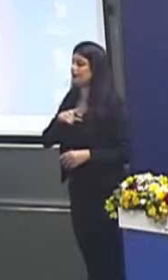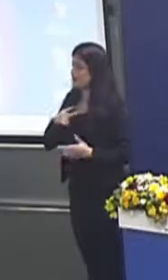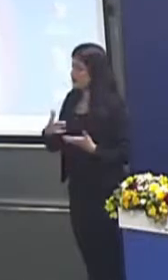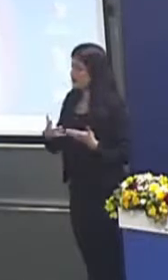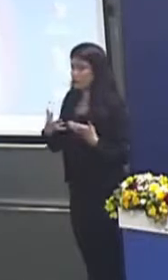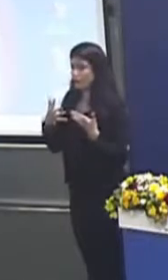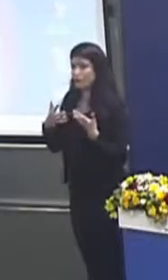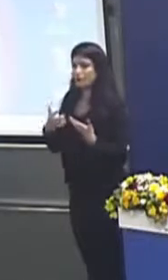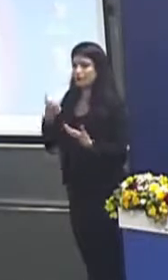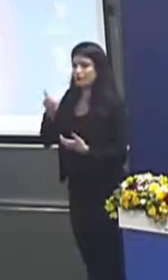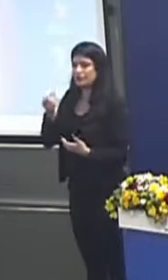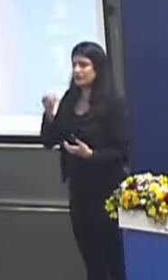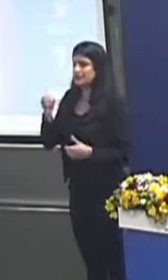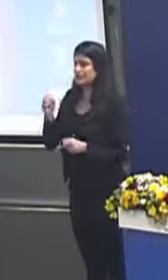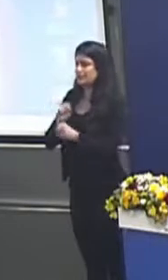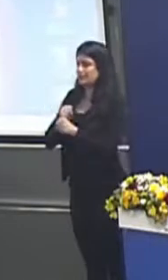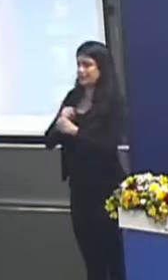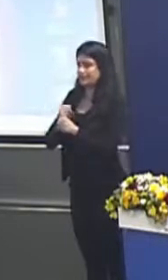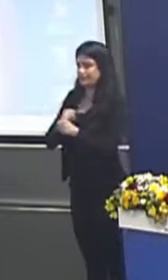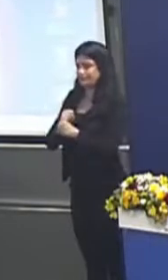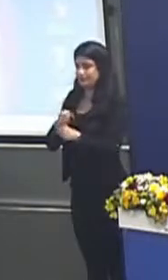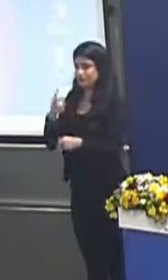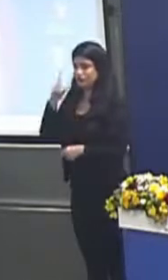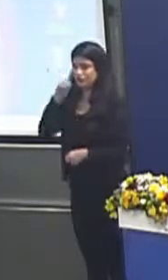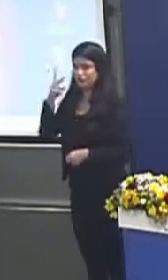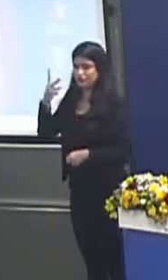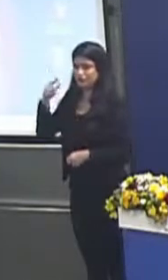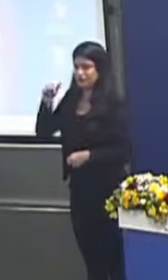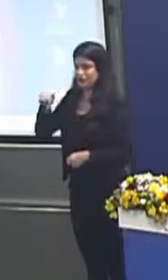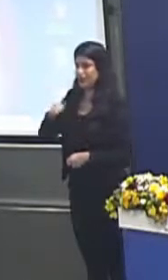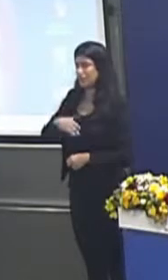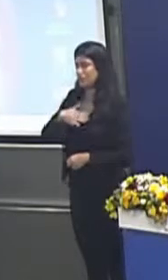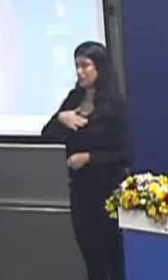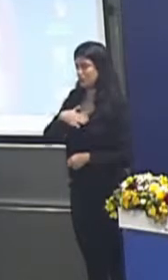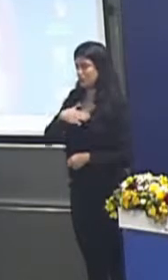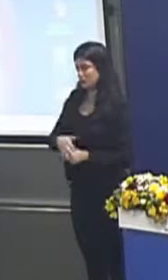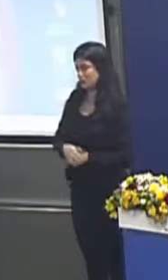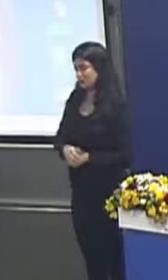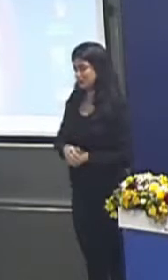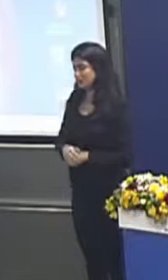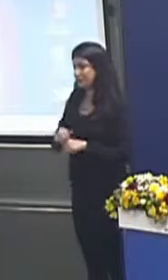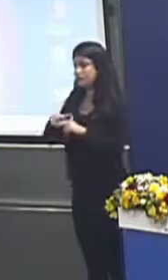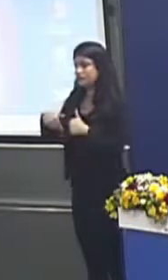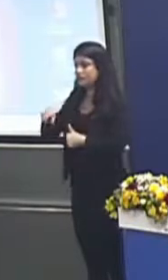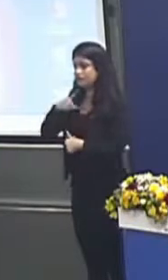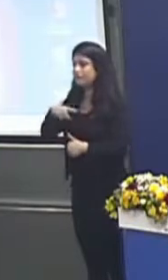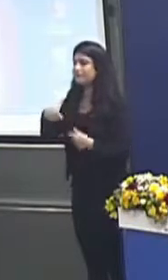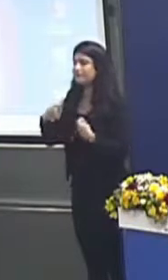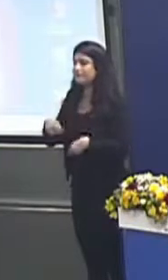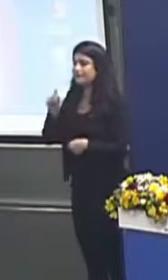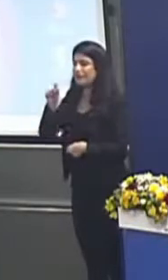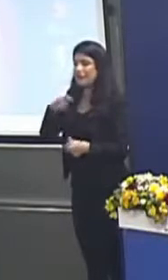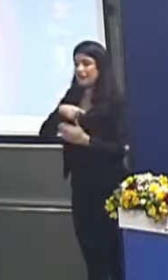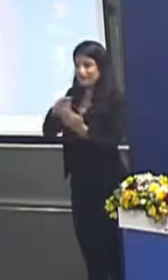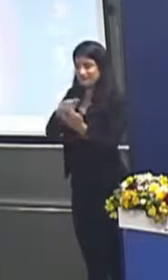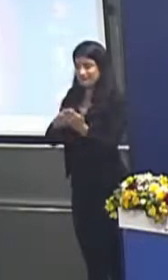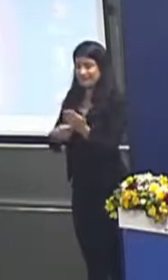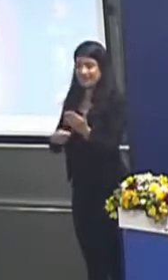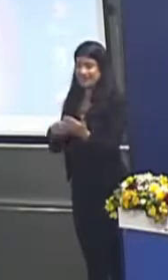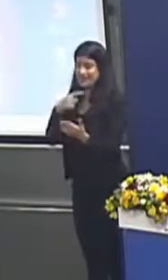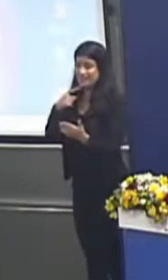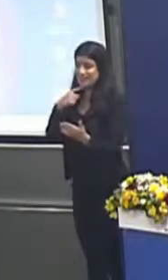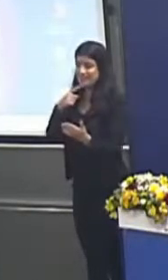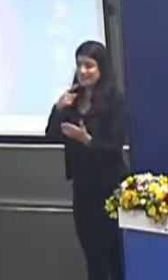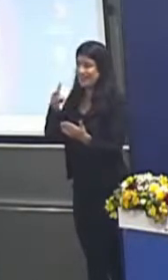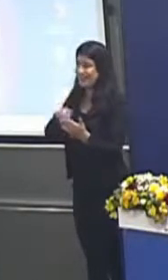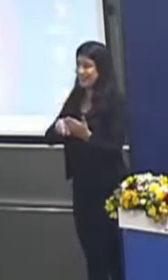faz 60 anos no dia 27 de agosto. E aí eu acho que a gente precisa... Gente, eu escrevi um bocado de coisa aqui, mas vocês já viram